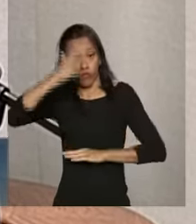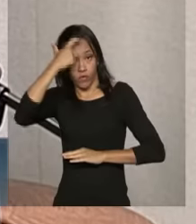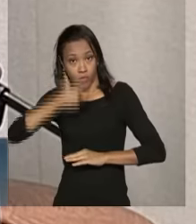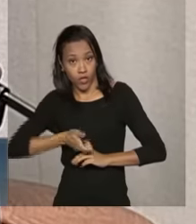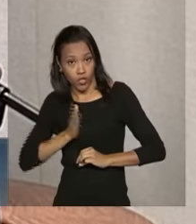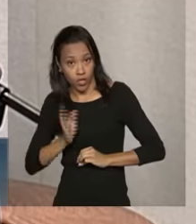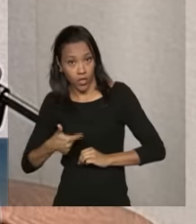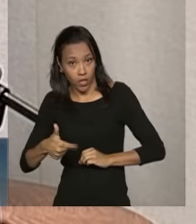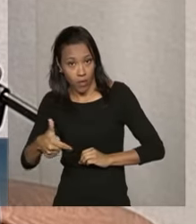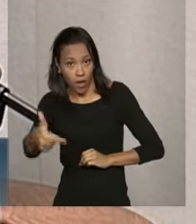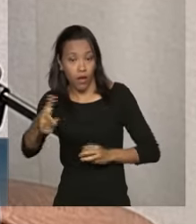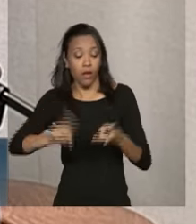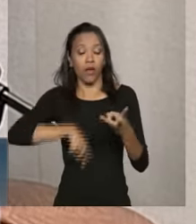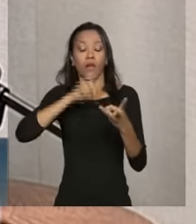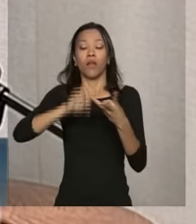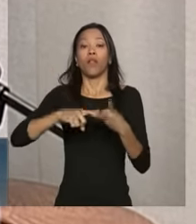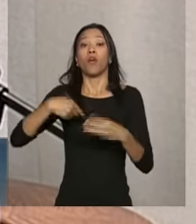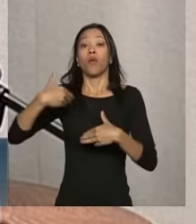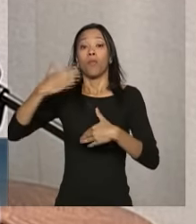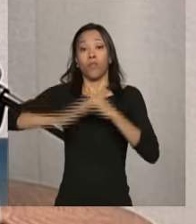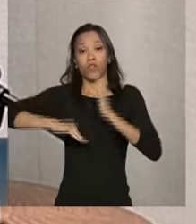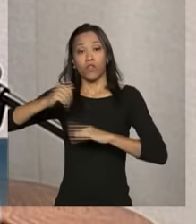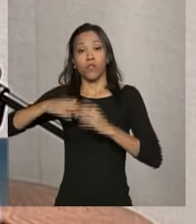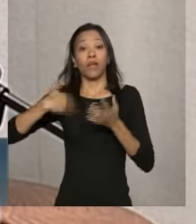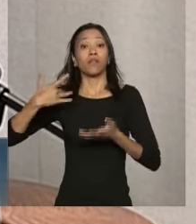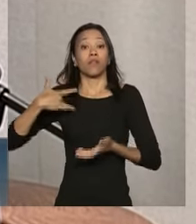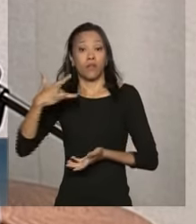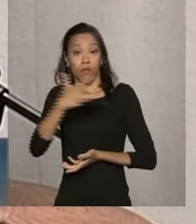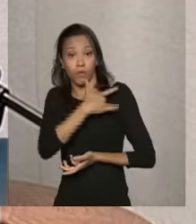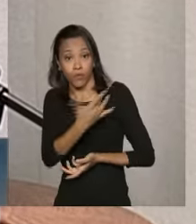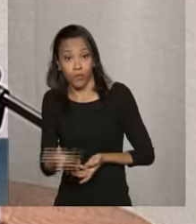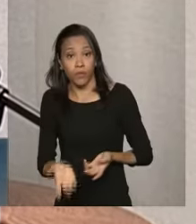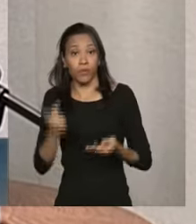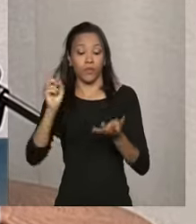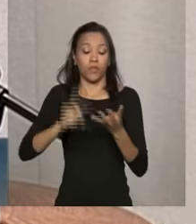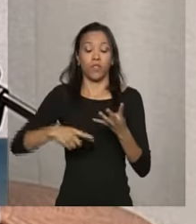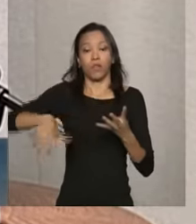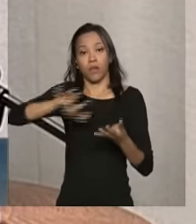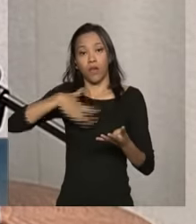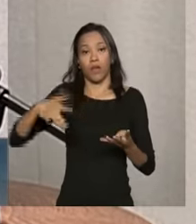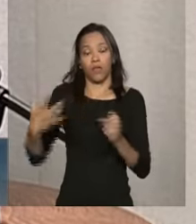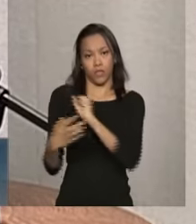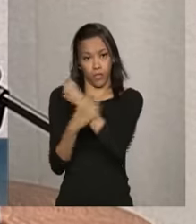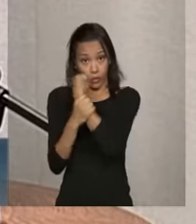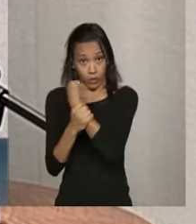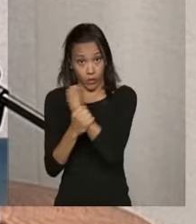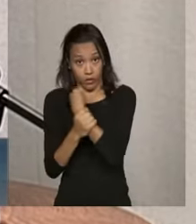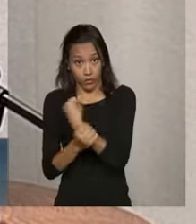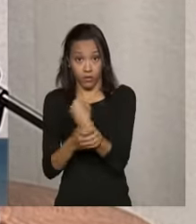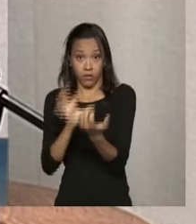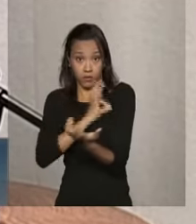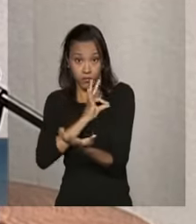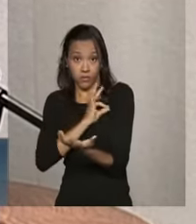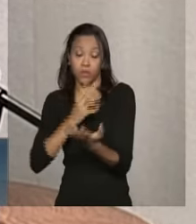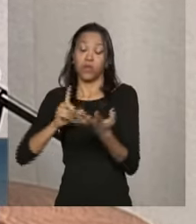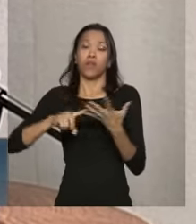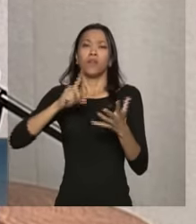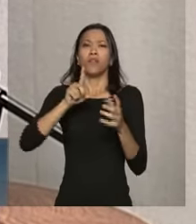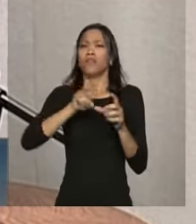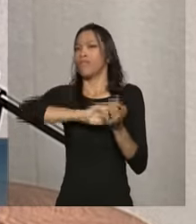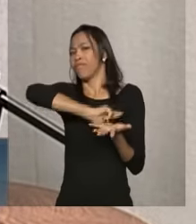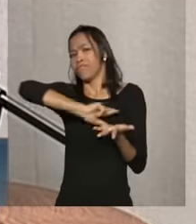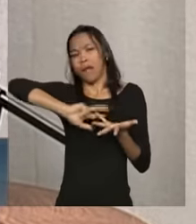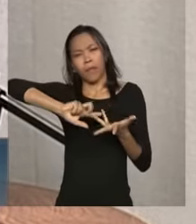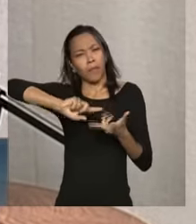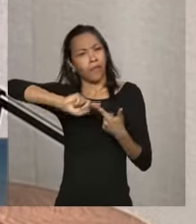Profissionais de Saúde profissionais de trabalho profissionais de segurança pública atenção à vítima de todos